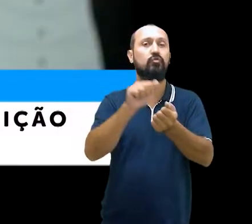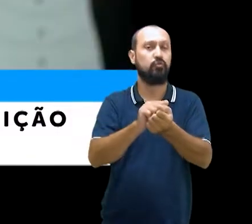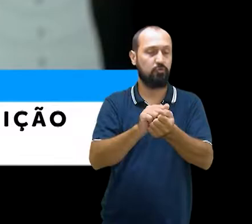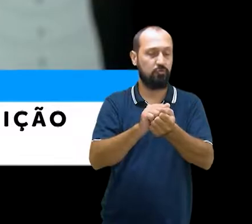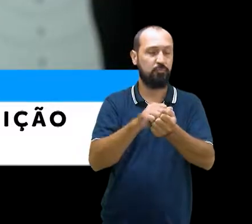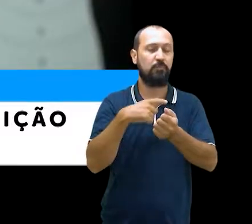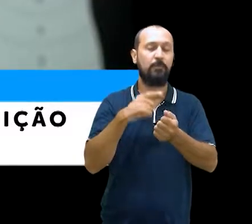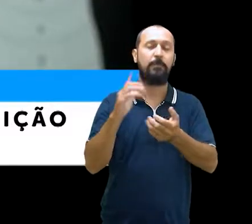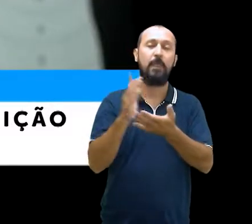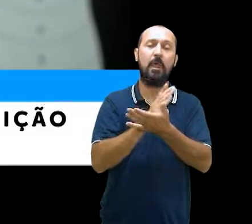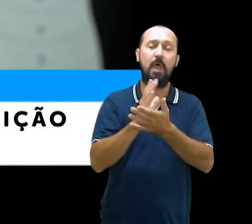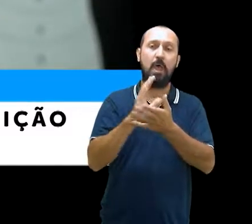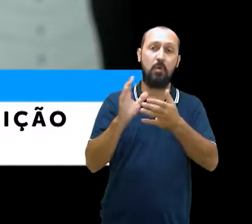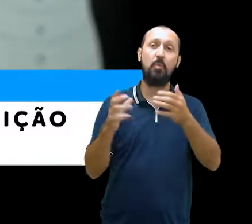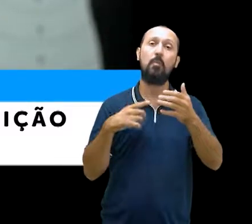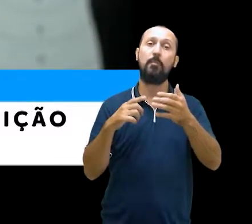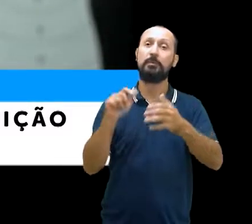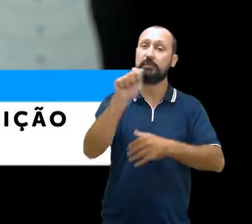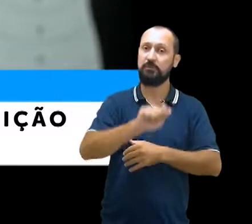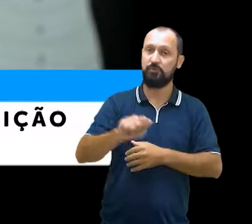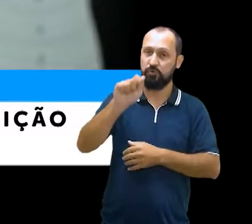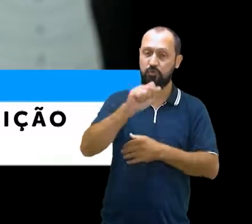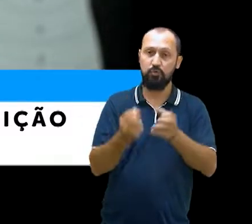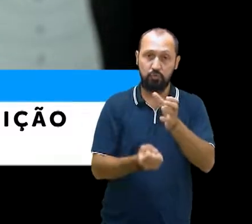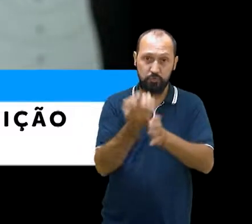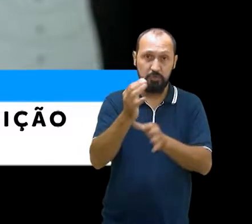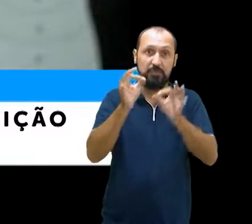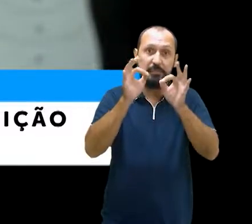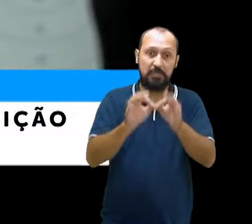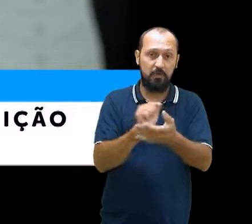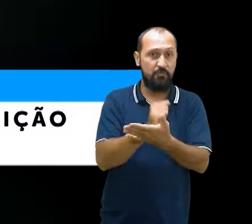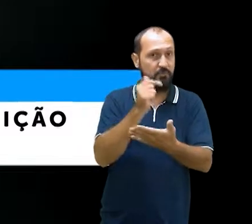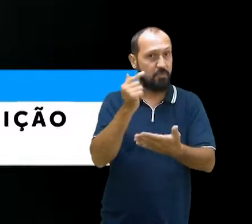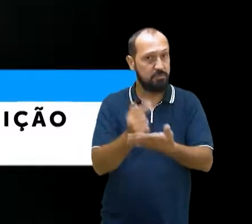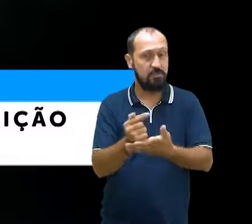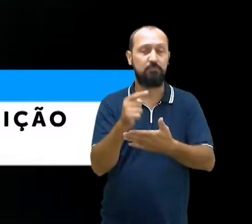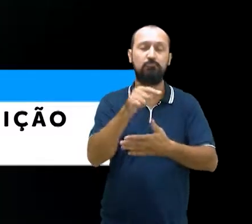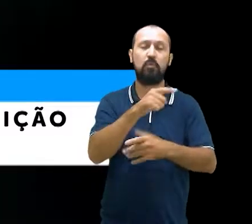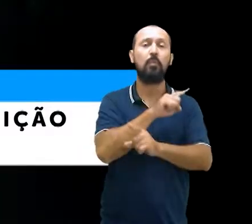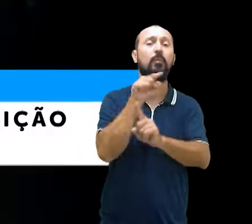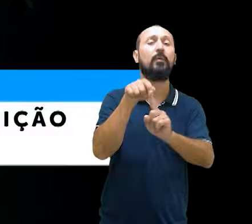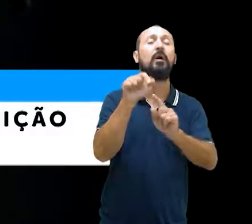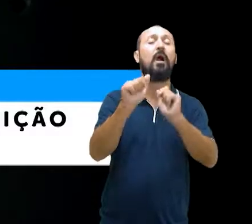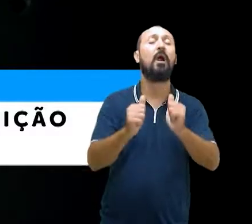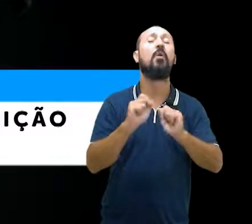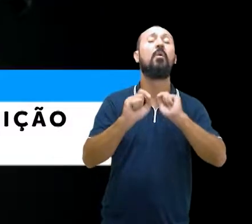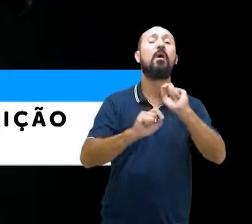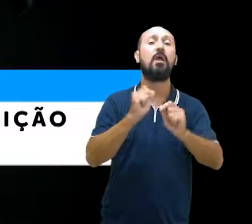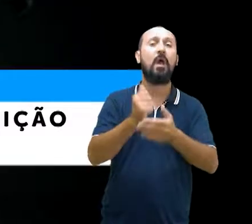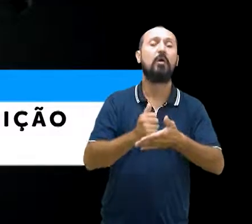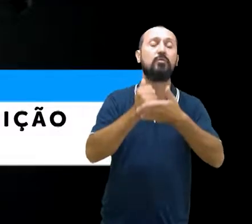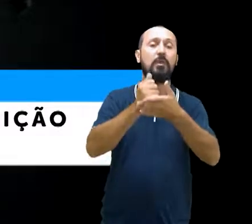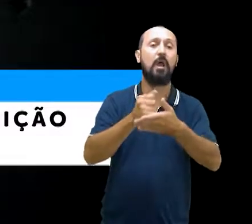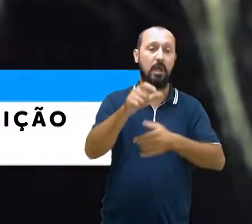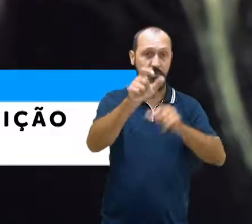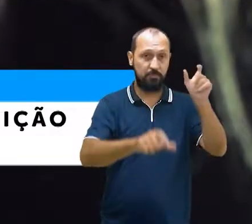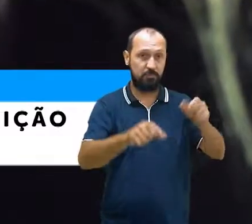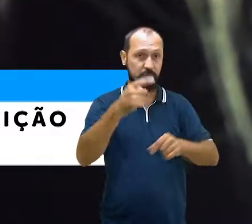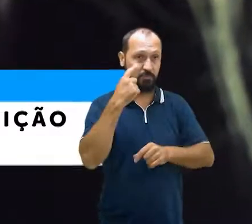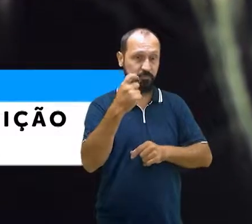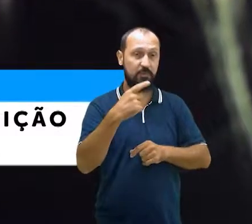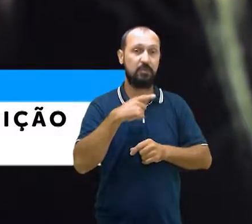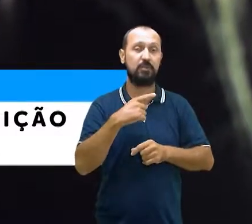desportivo, integrante de entidades de desporto legalmente constituídas. A finalidade da proposta é contribuir com